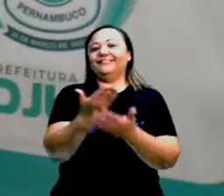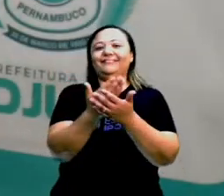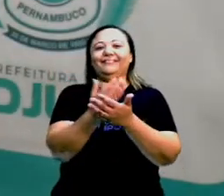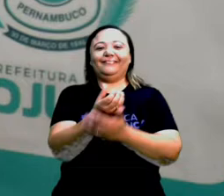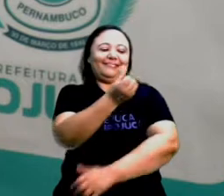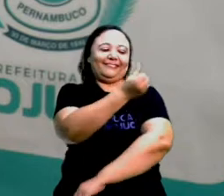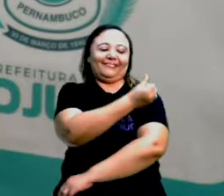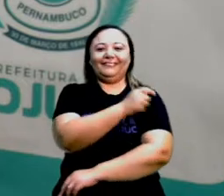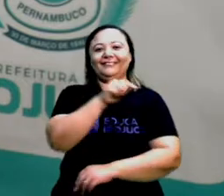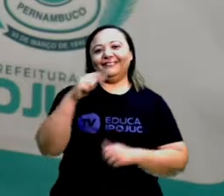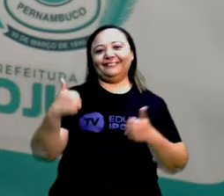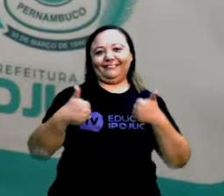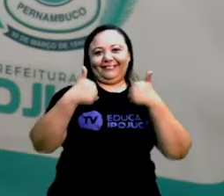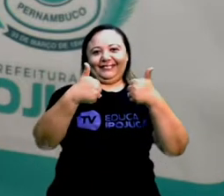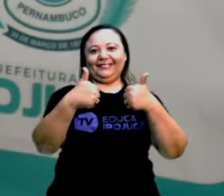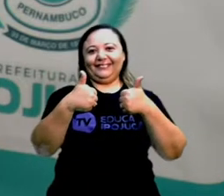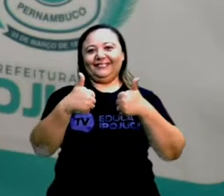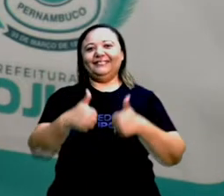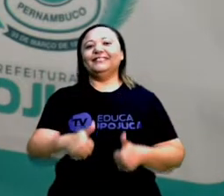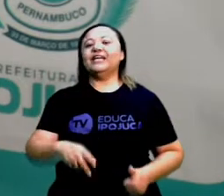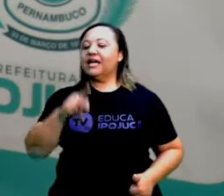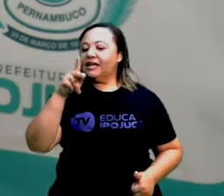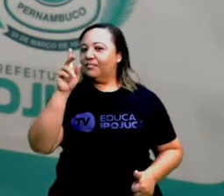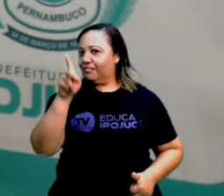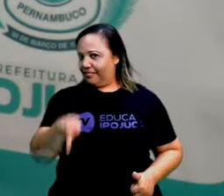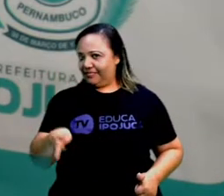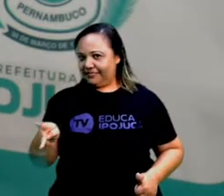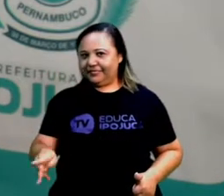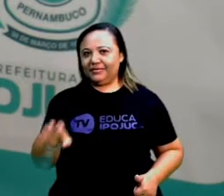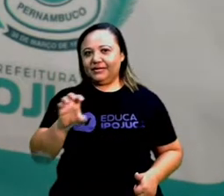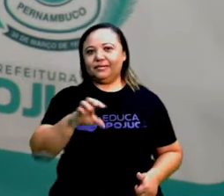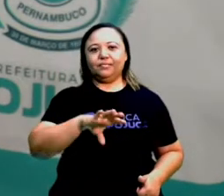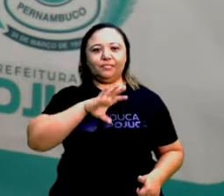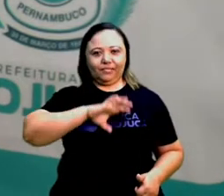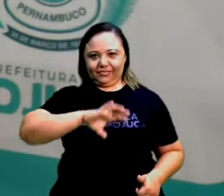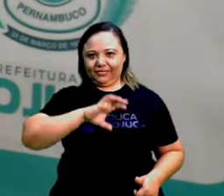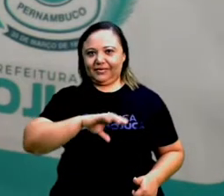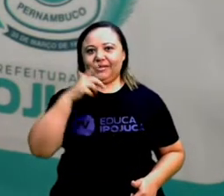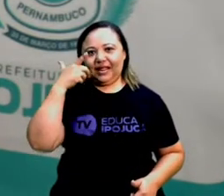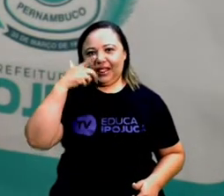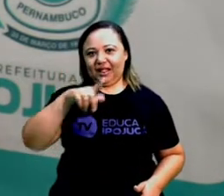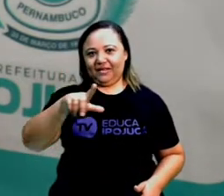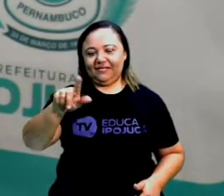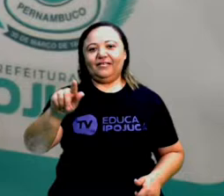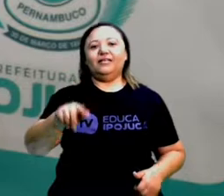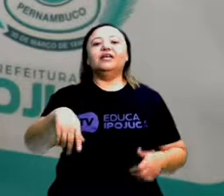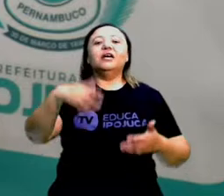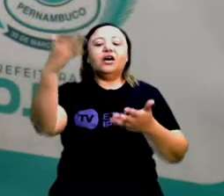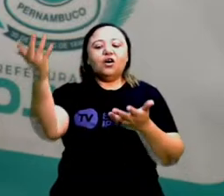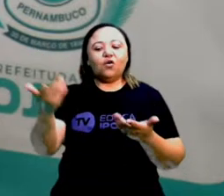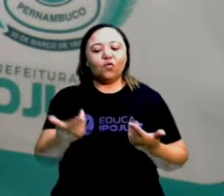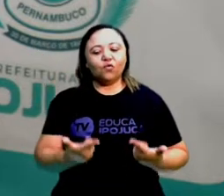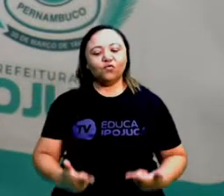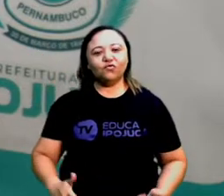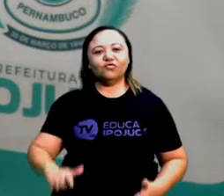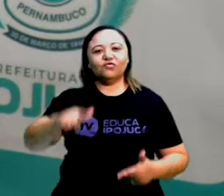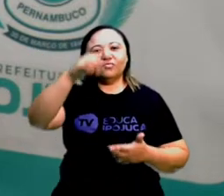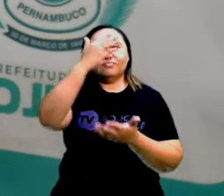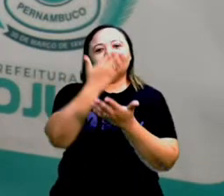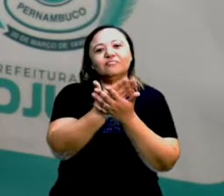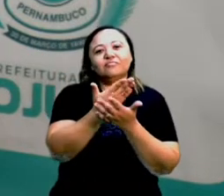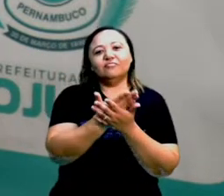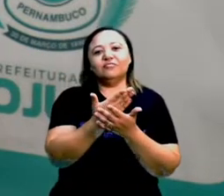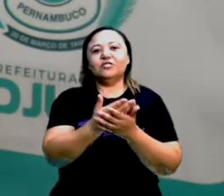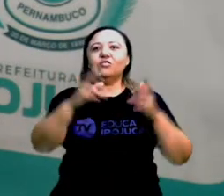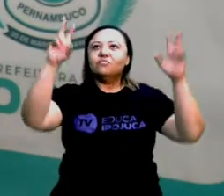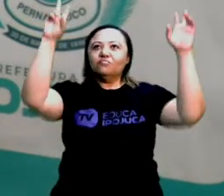estudantes do sexto ano, tudo bem com vocês? Sou Edvânia Nunes, professora de língua portuguesa, e estamos aqui para mais uma aula. O tema da